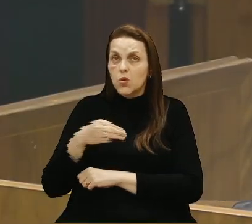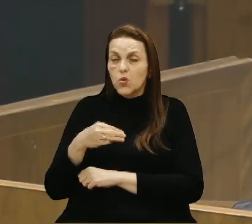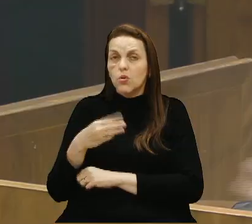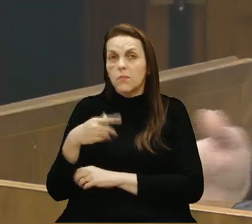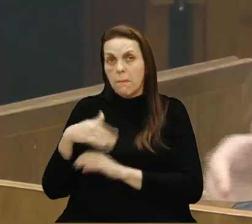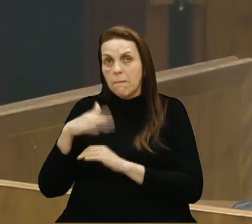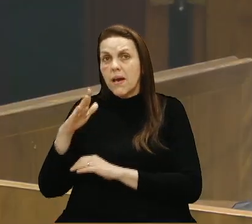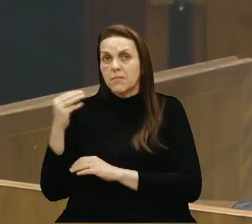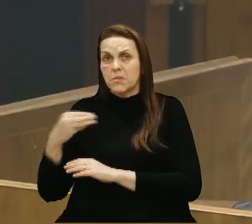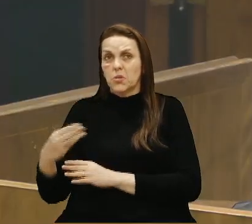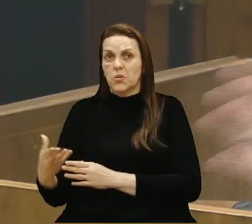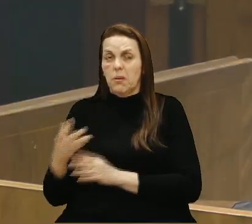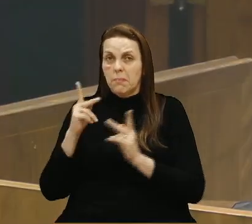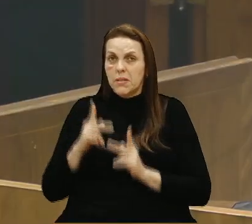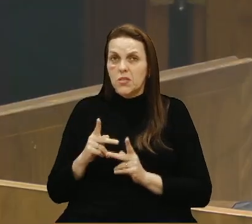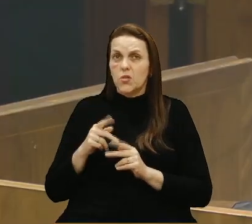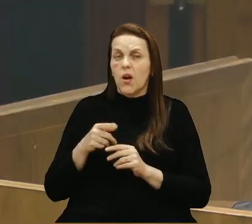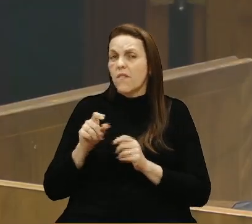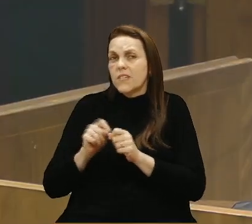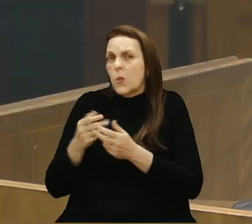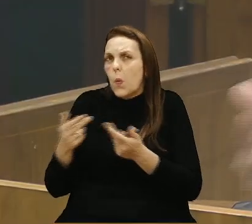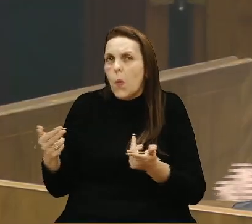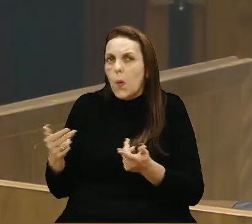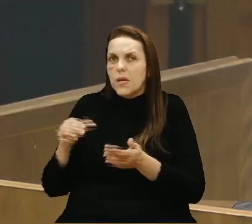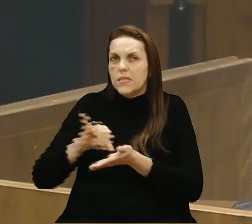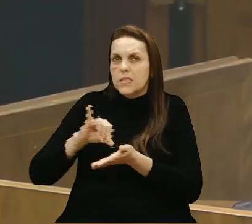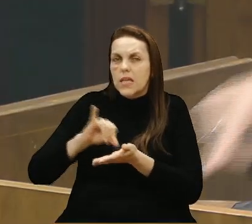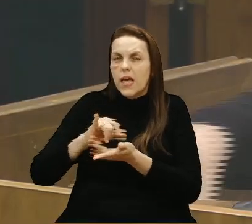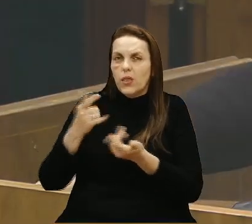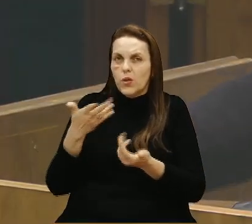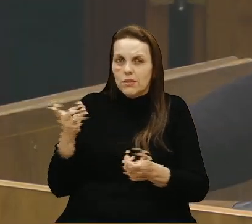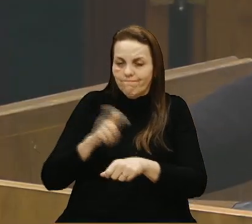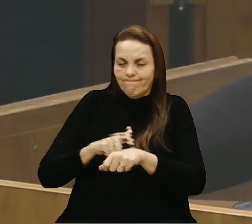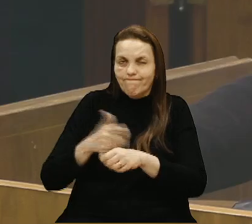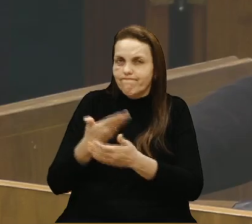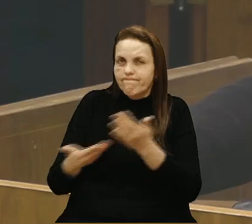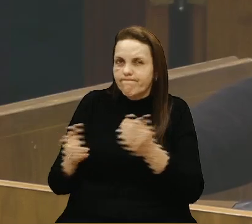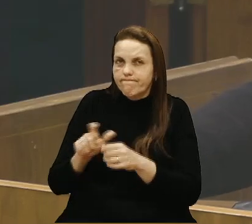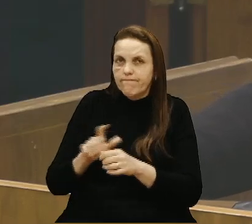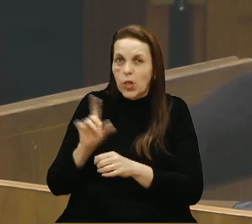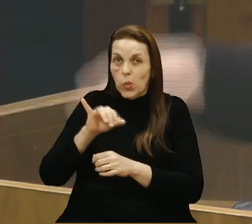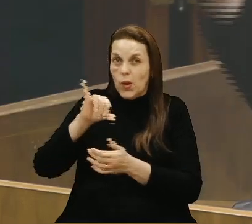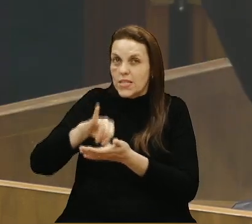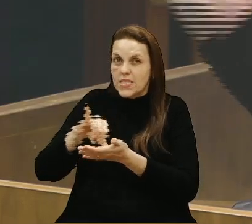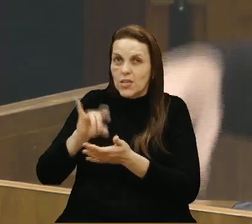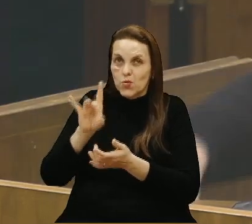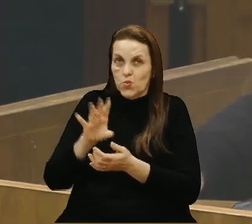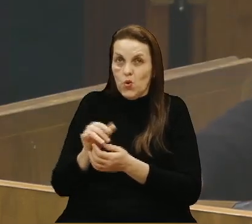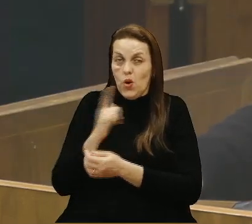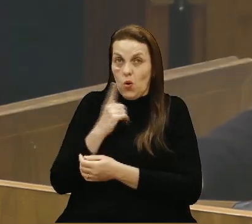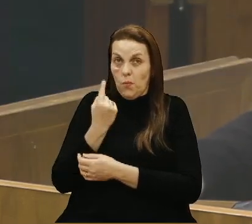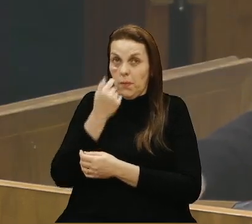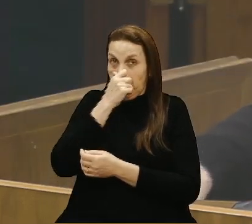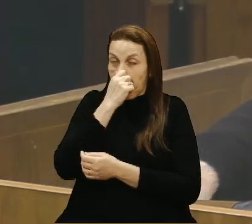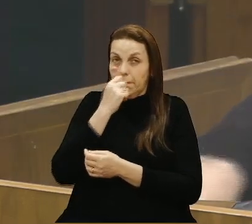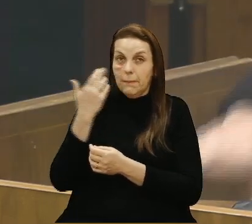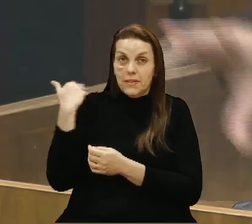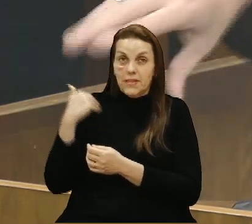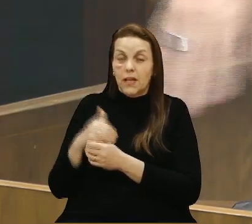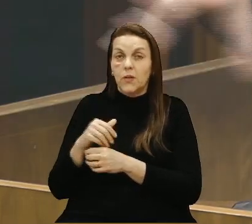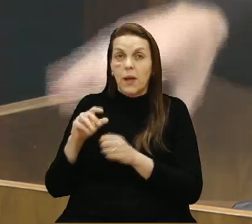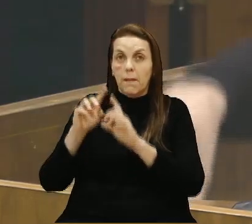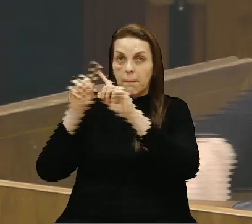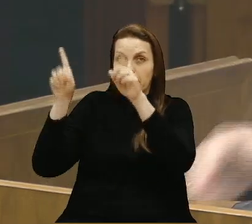ali. Tem gente que acaba se passando, vai fazer alguma coisa ali no centro, acaba se passando. E agora, não é nem no centro, né? Porque uma vez o parquímetro veio com essa desculpa, que era por